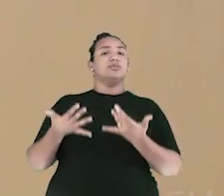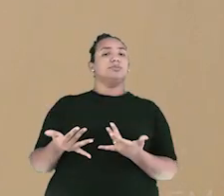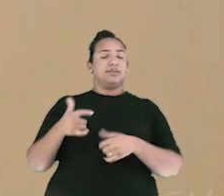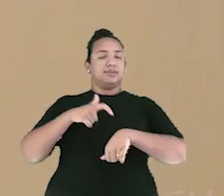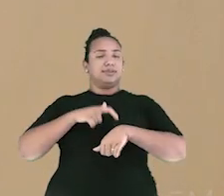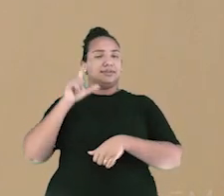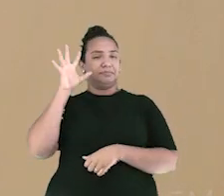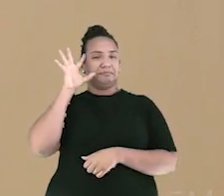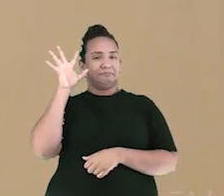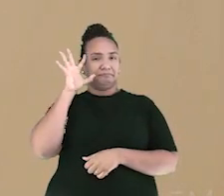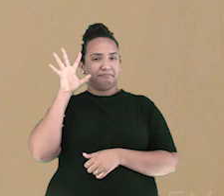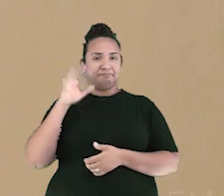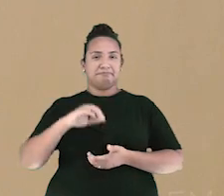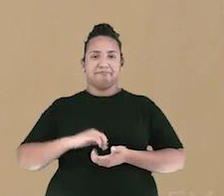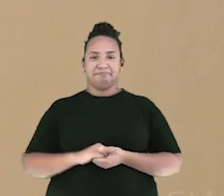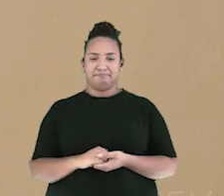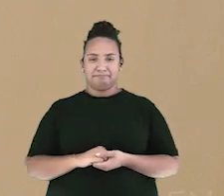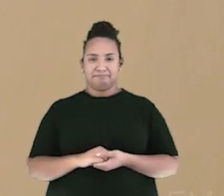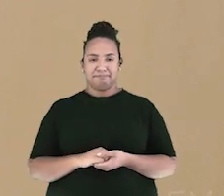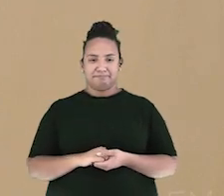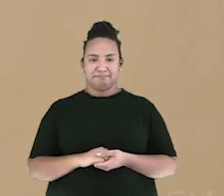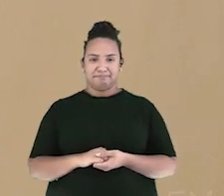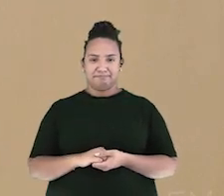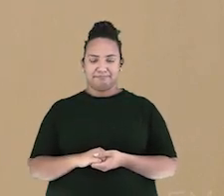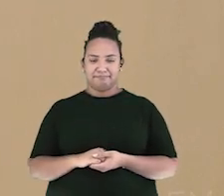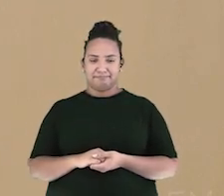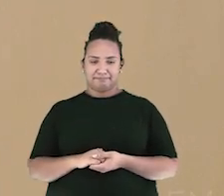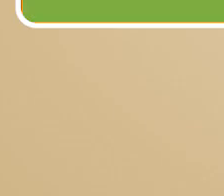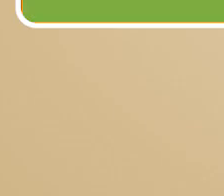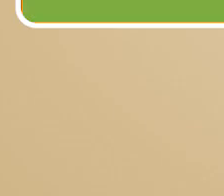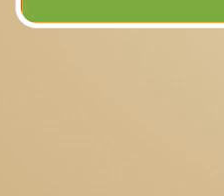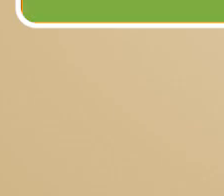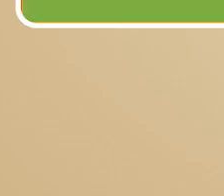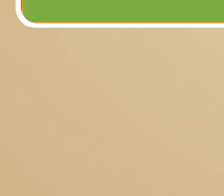material? Mais um tempinho para você e seguimos com a